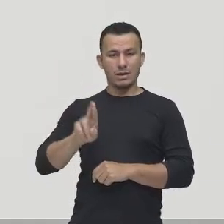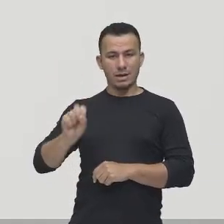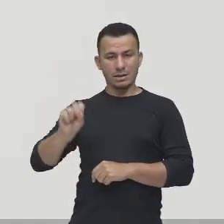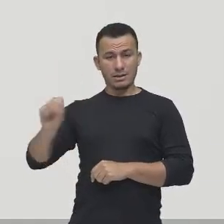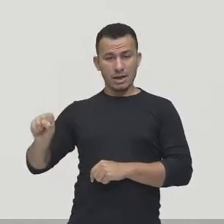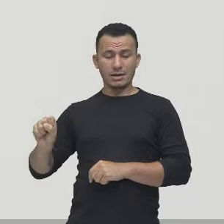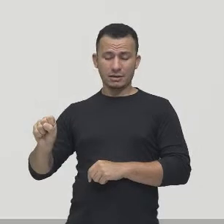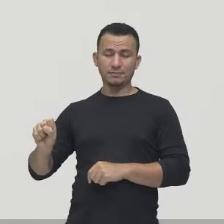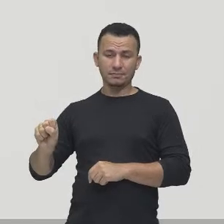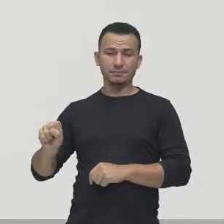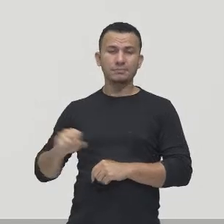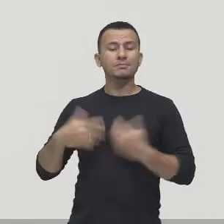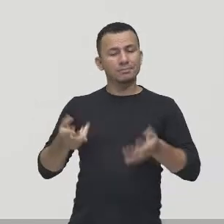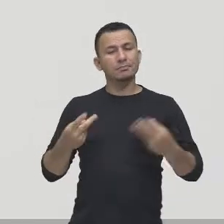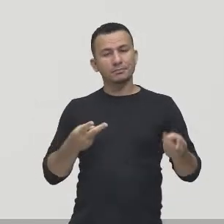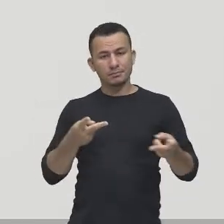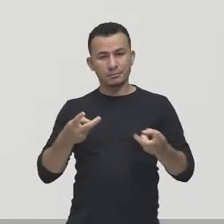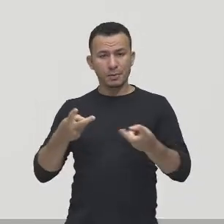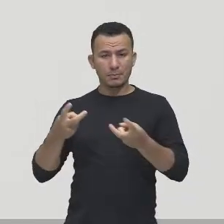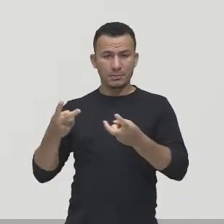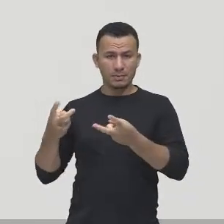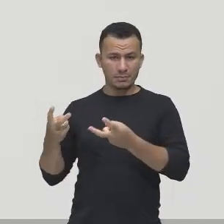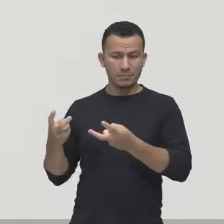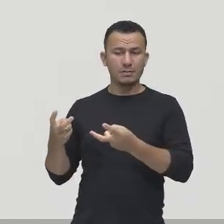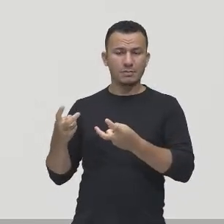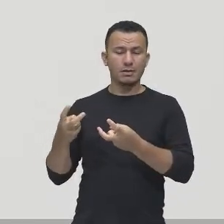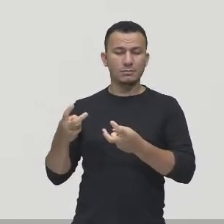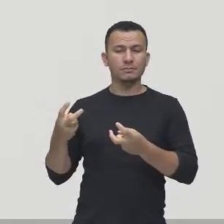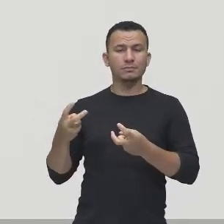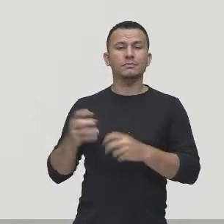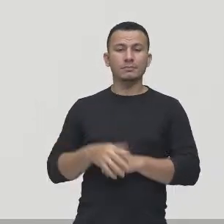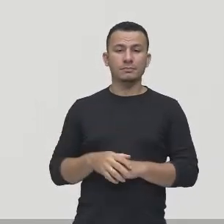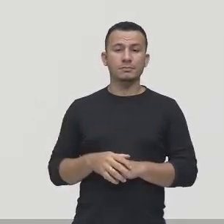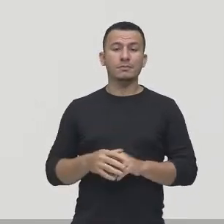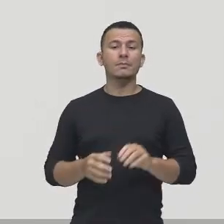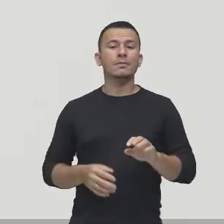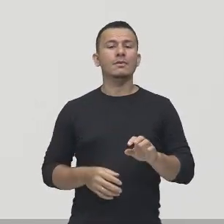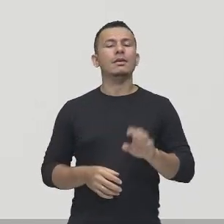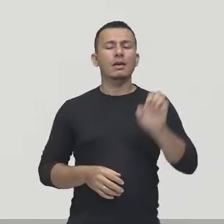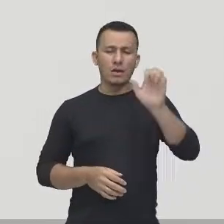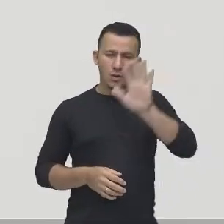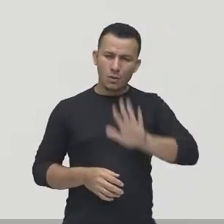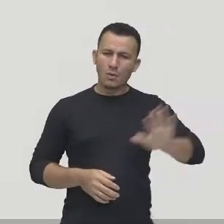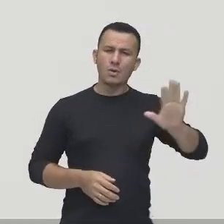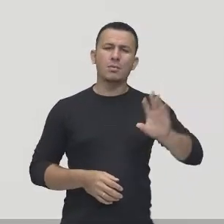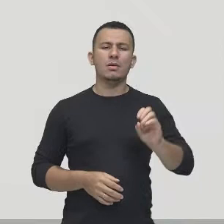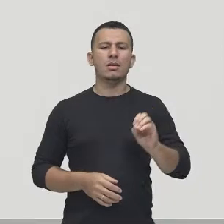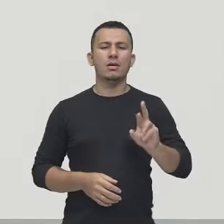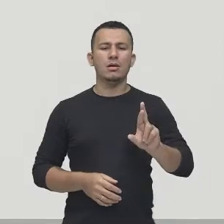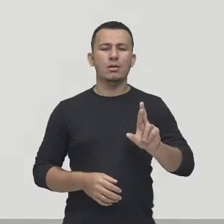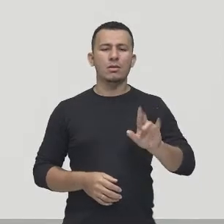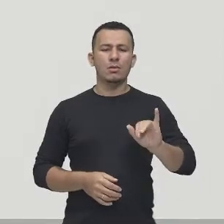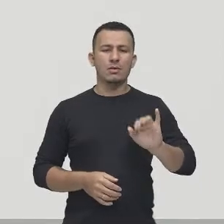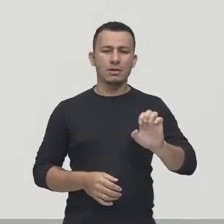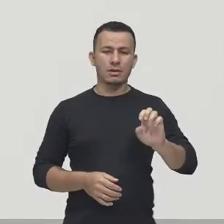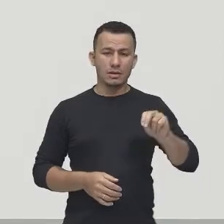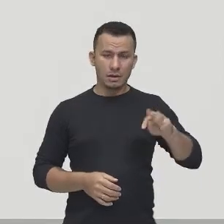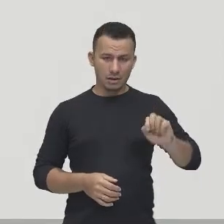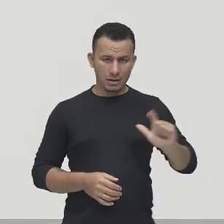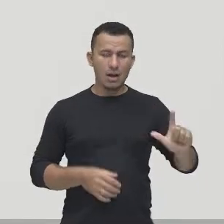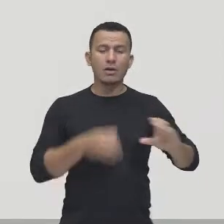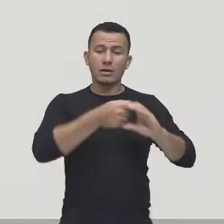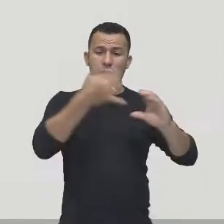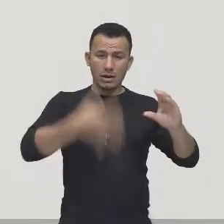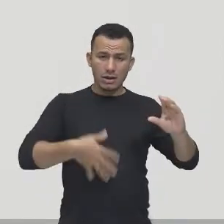a gente observa aí exatamente que o fato da Europa Oriental ter essas características hoje em dia está